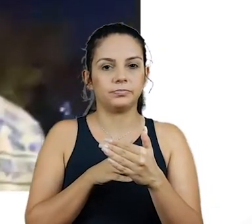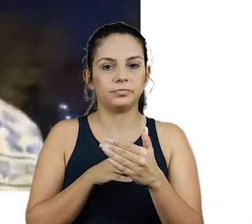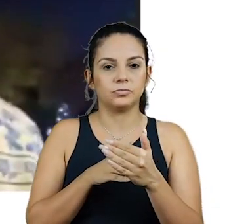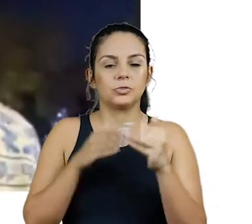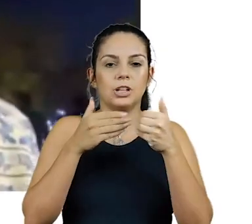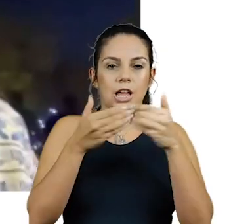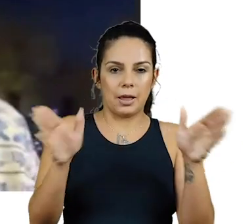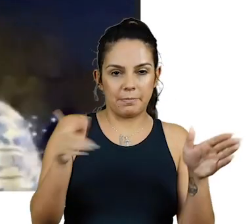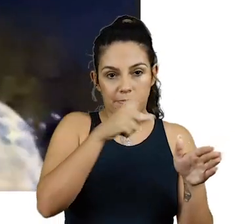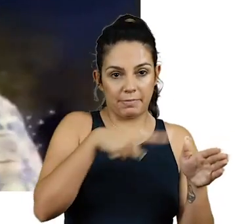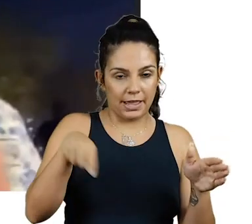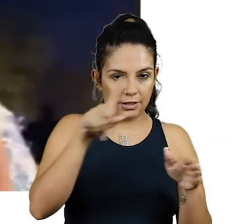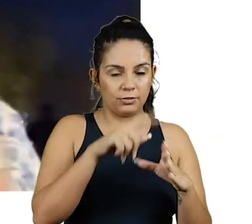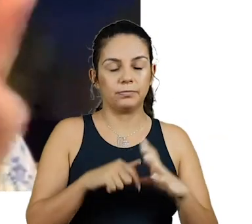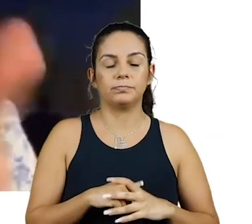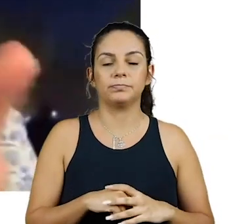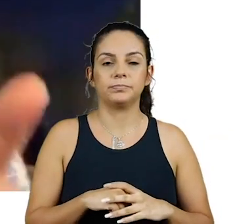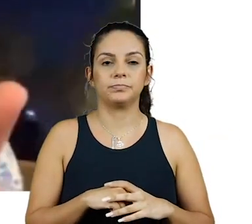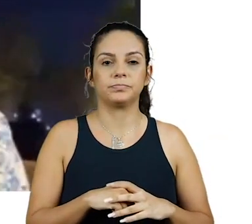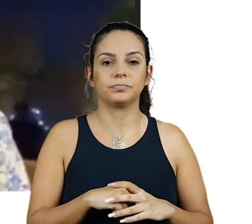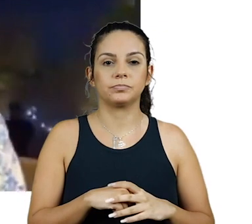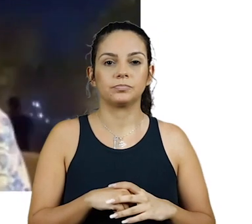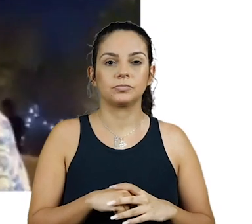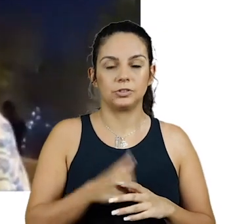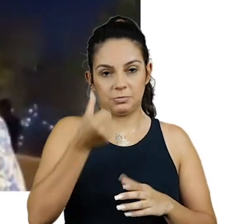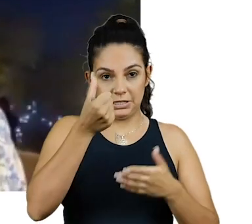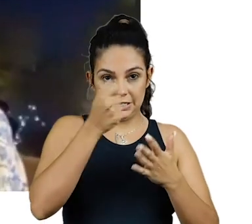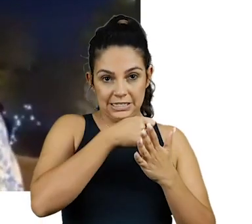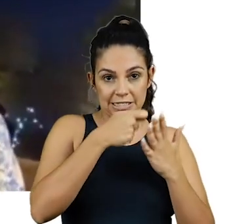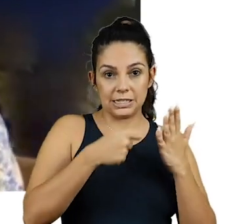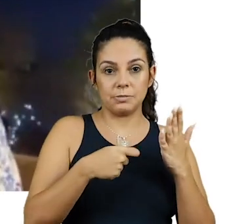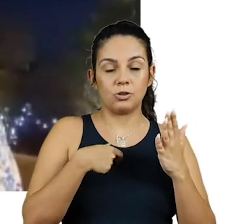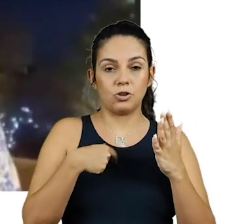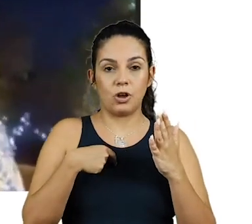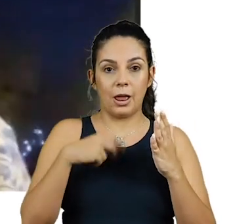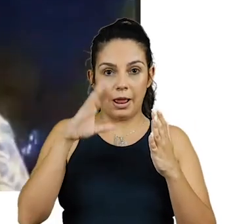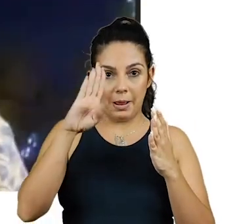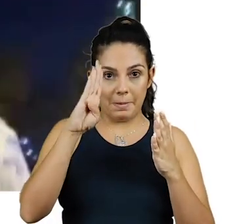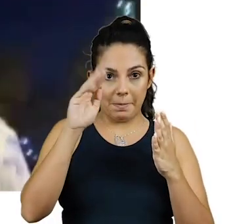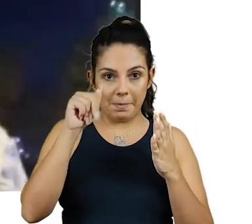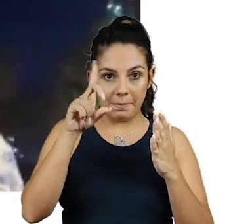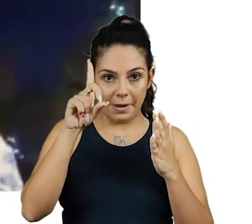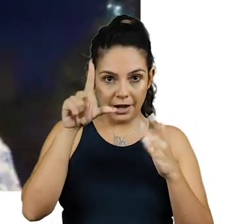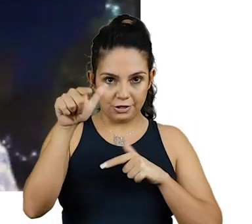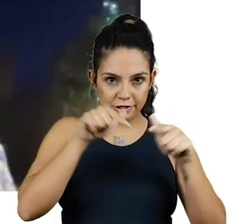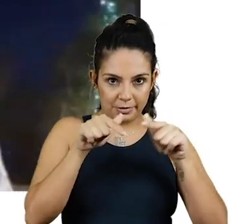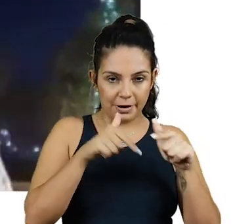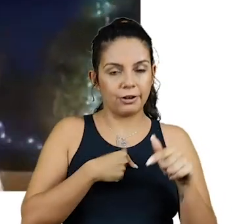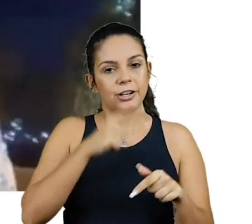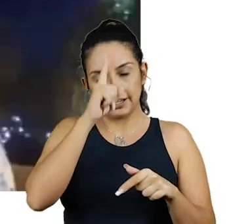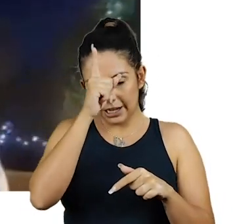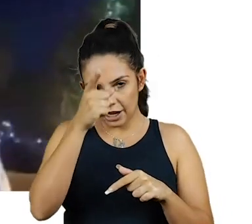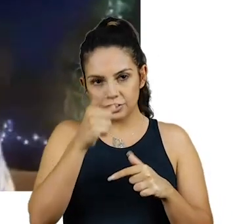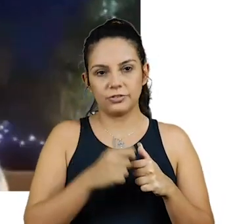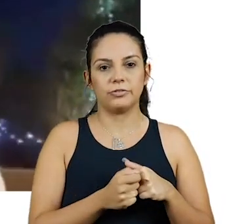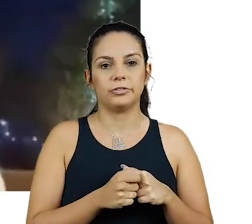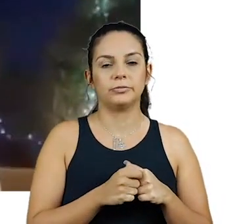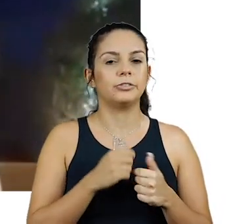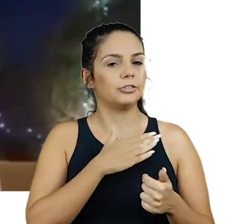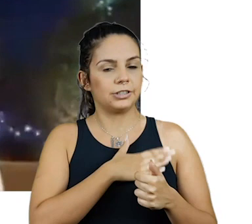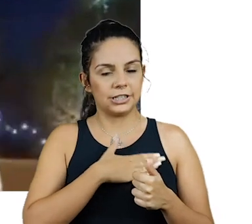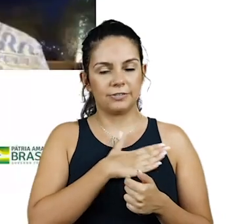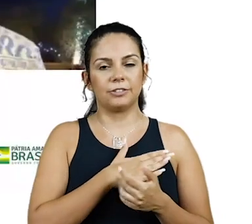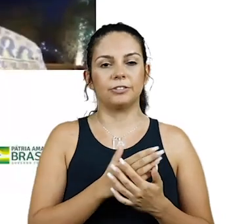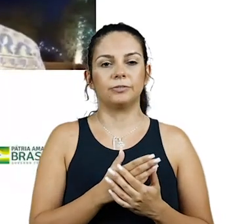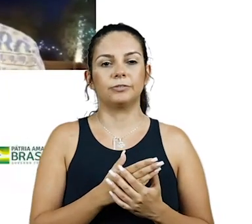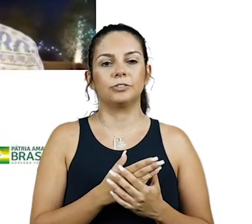bem abertos e tal. Mas esses primeiros 6 meses de Band, eu tive um trabalho extremamente criativo, extremamente satisfatório.